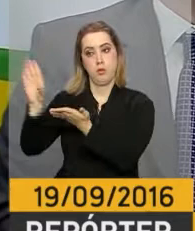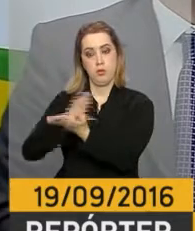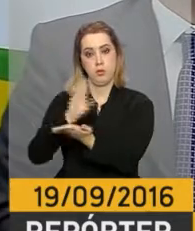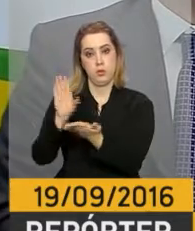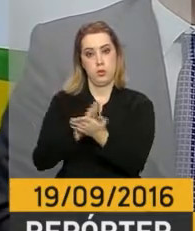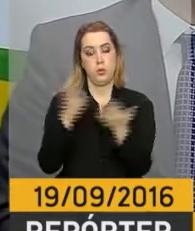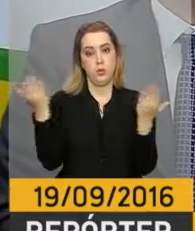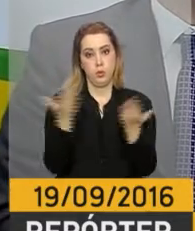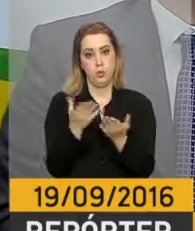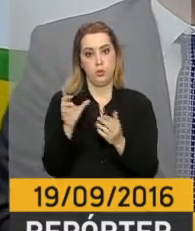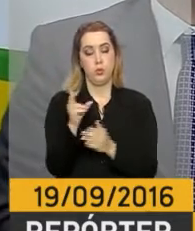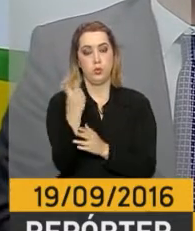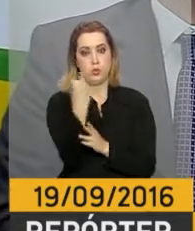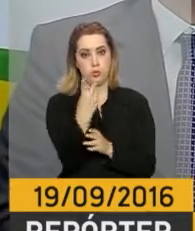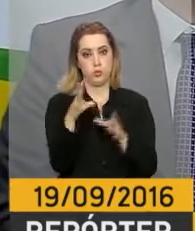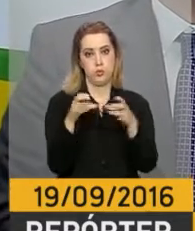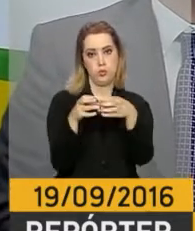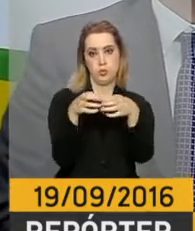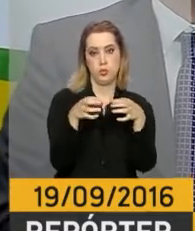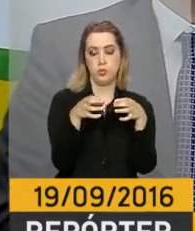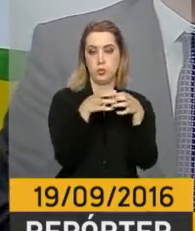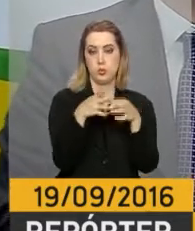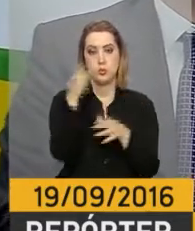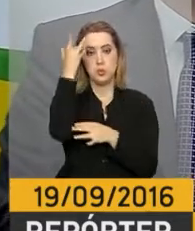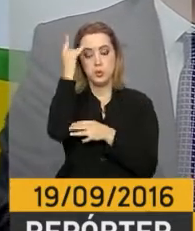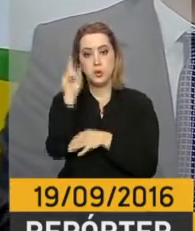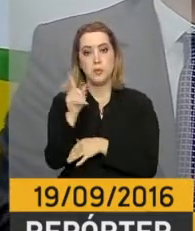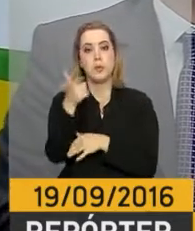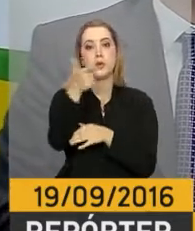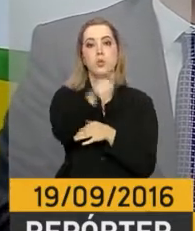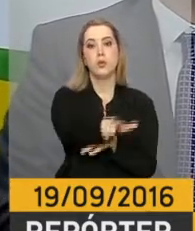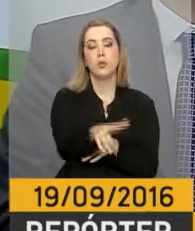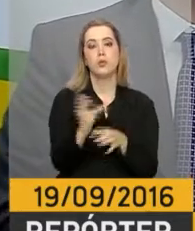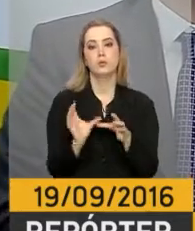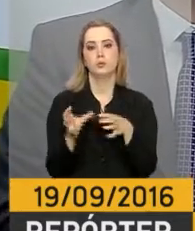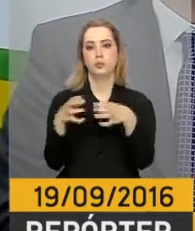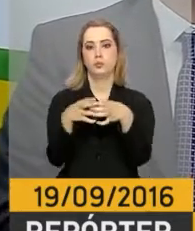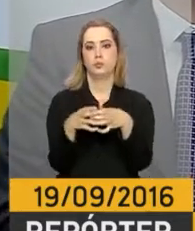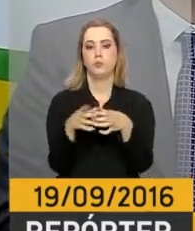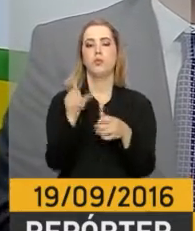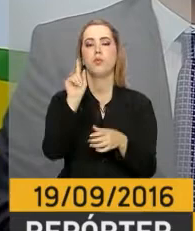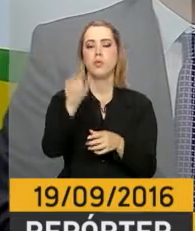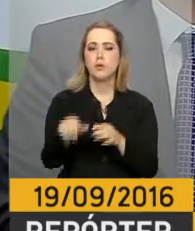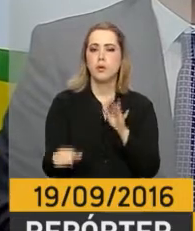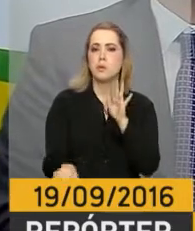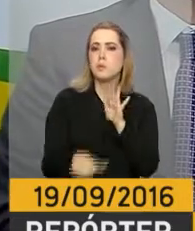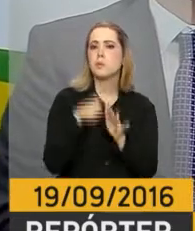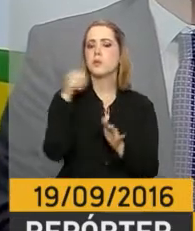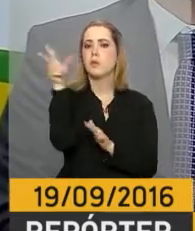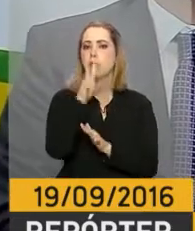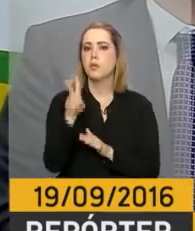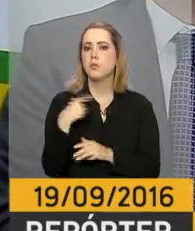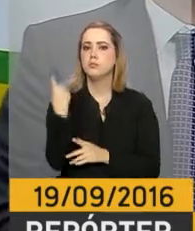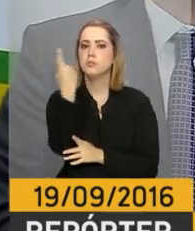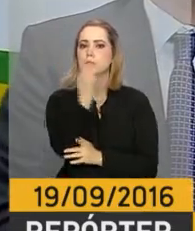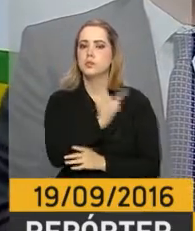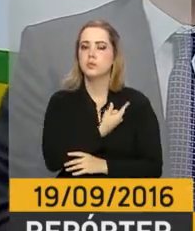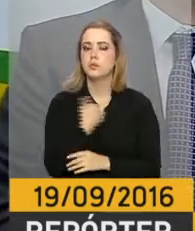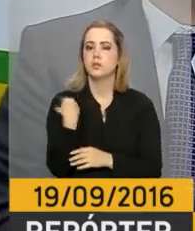amanhã teremos um outro grupo. É a primeira vez que fazemos isso, foi a